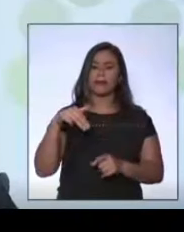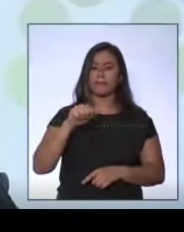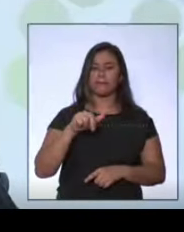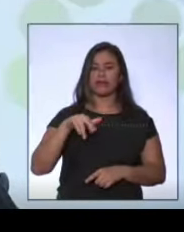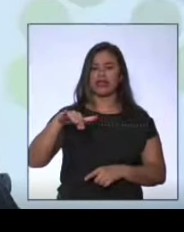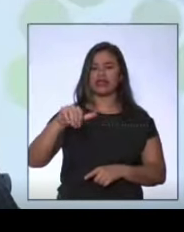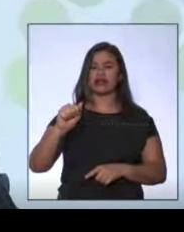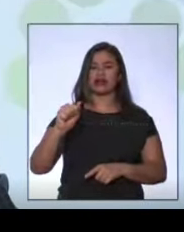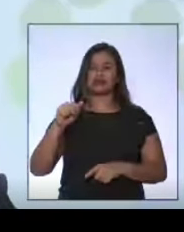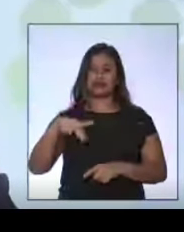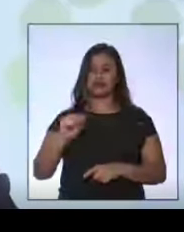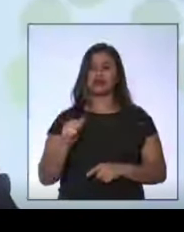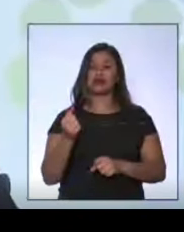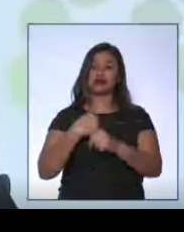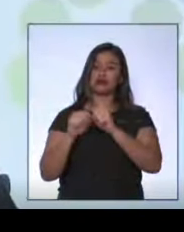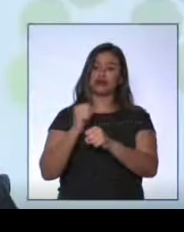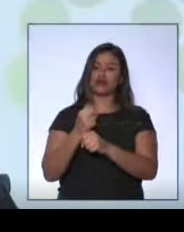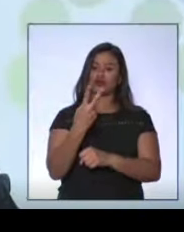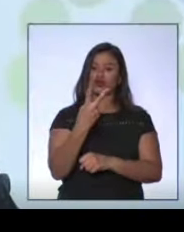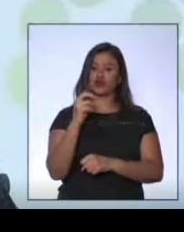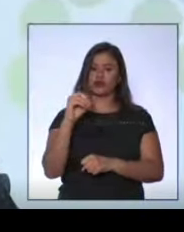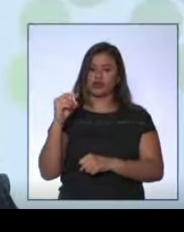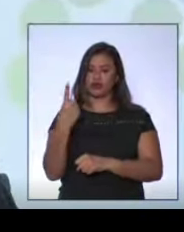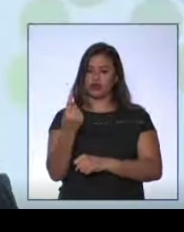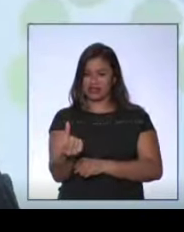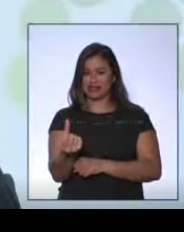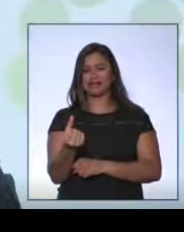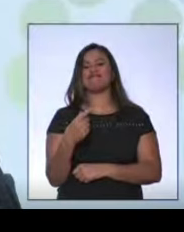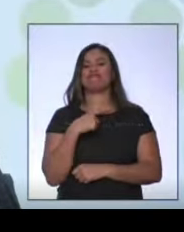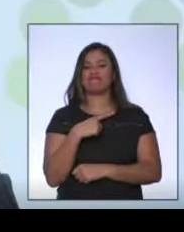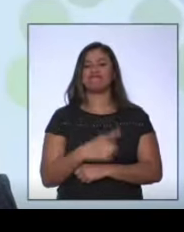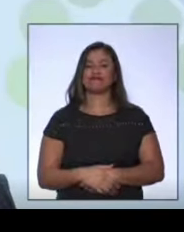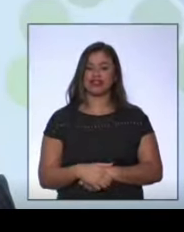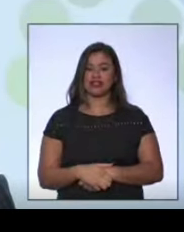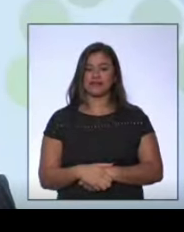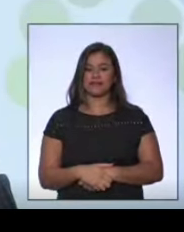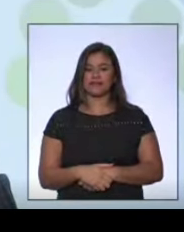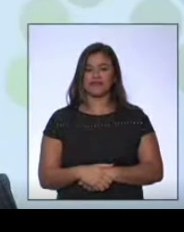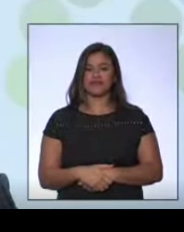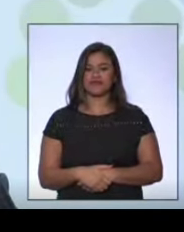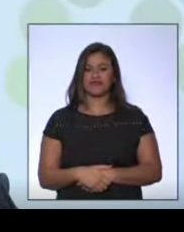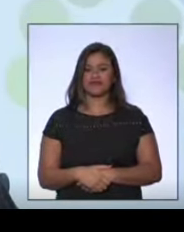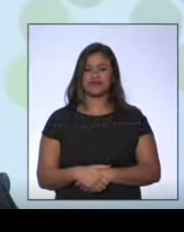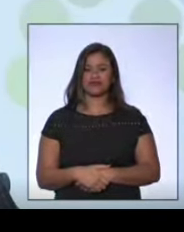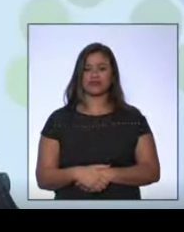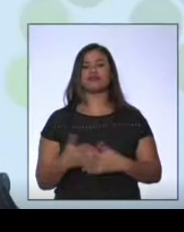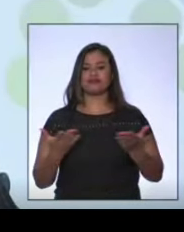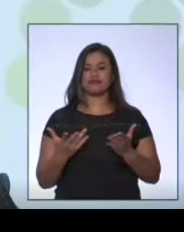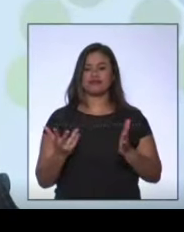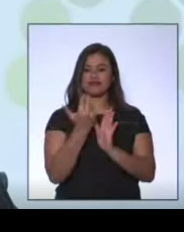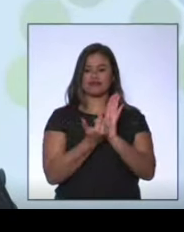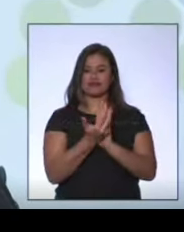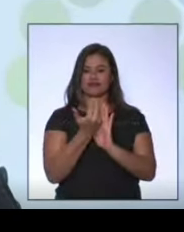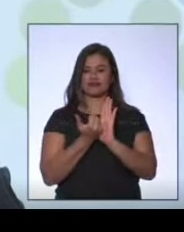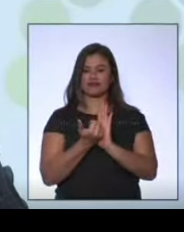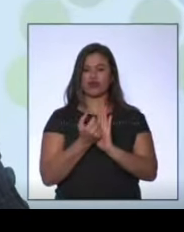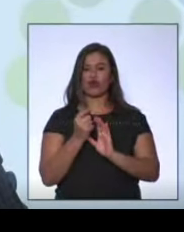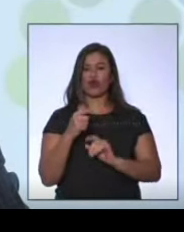2 anos anteriores, né? Bem lembrado, Brumadinho e Mariana. Agora vamos passar para a próxima imagem. Isso, vamos